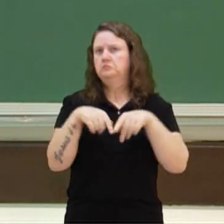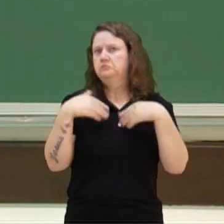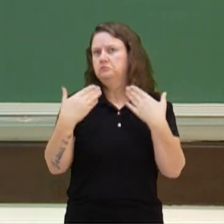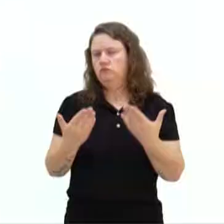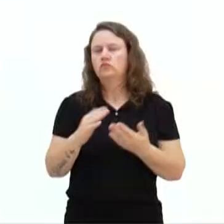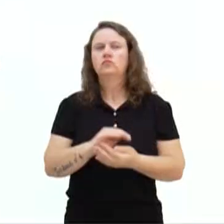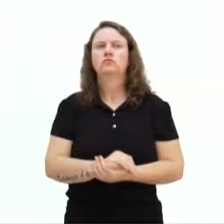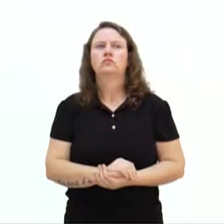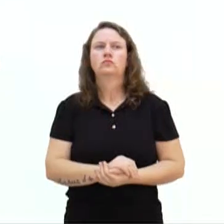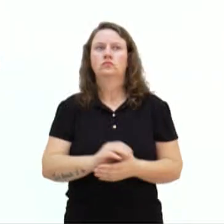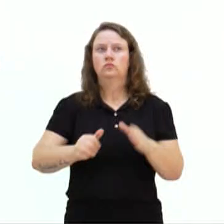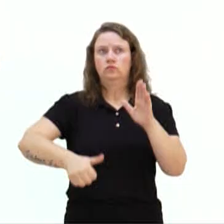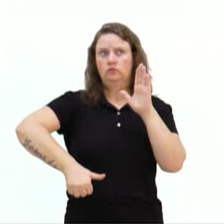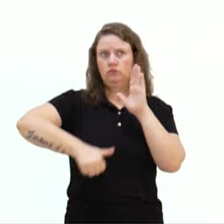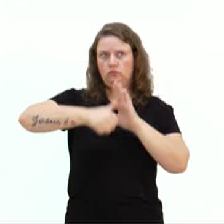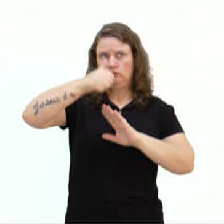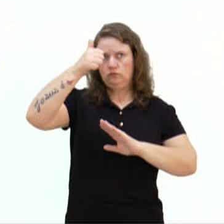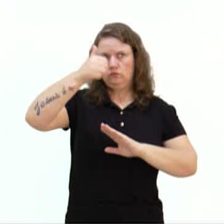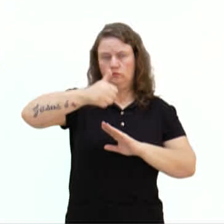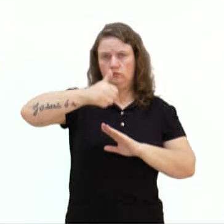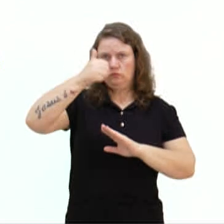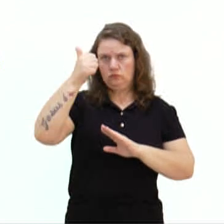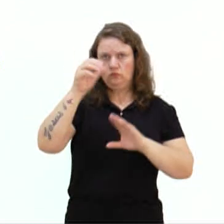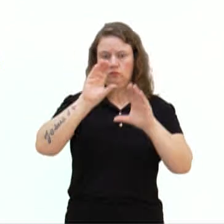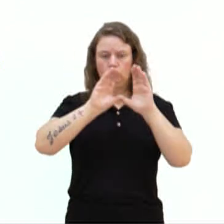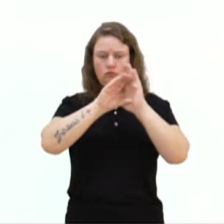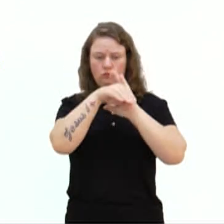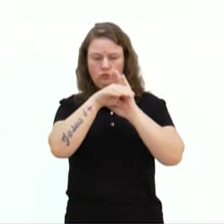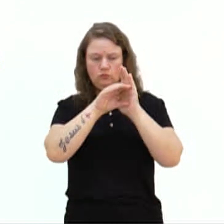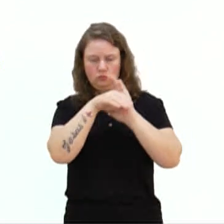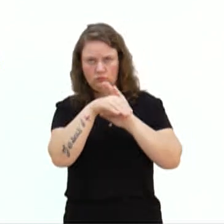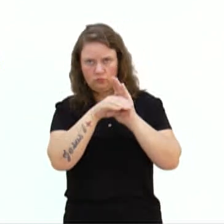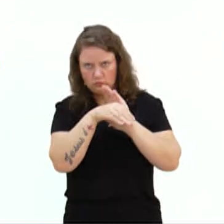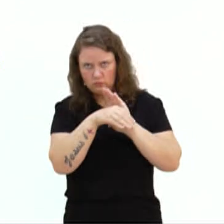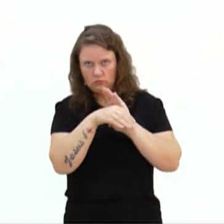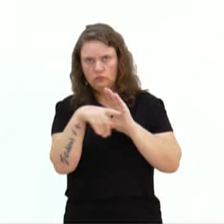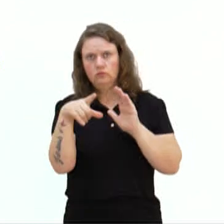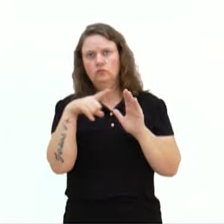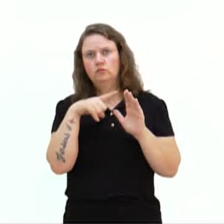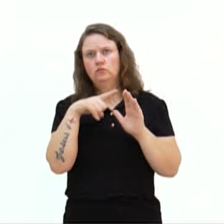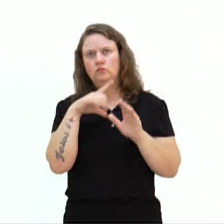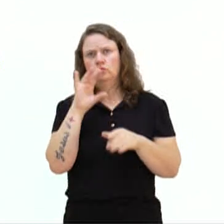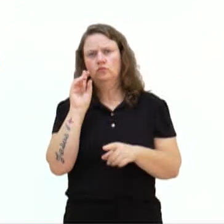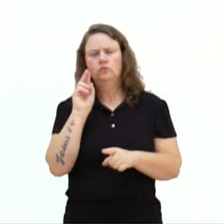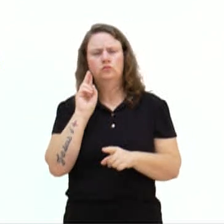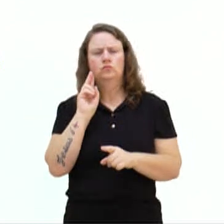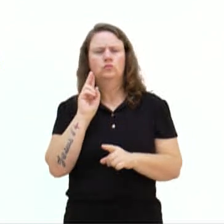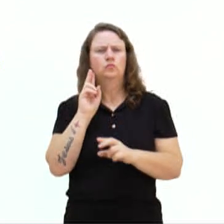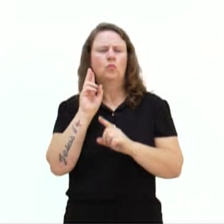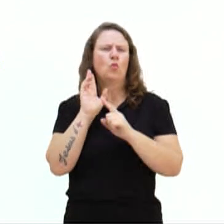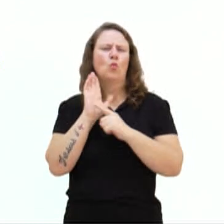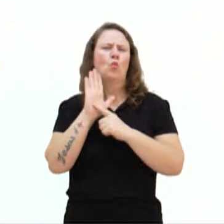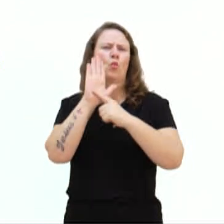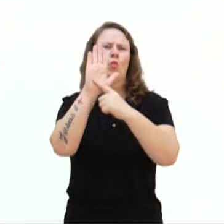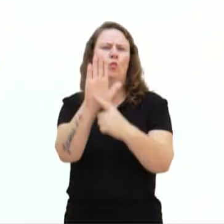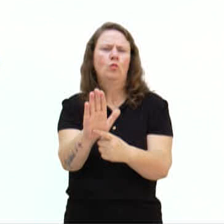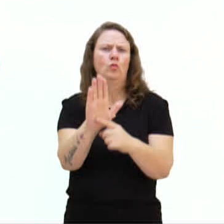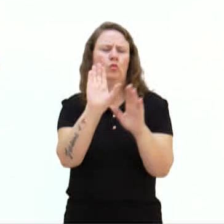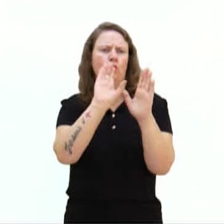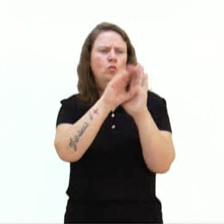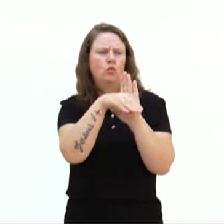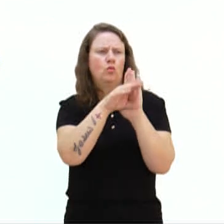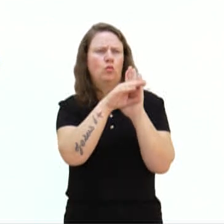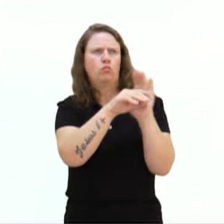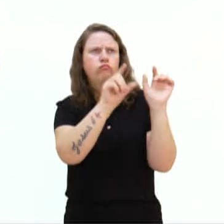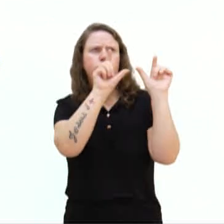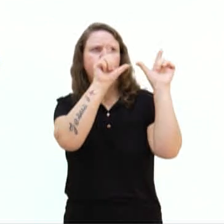Então, primeiro, os conceitos, né? Eu tenho que definir ali conceitos que eu vou